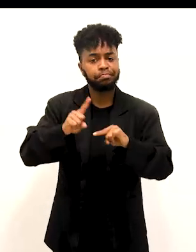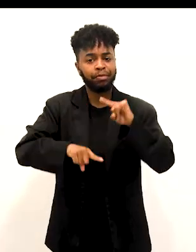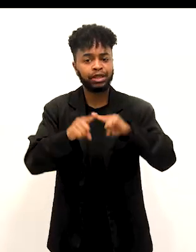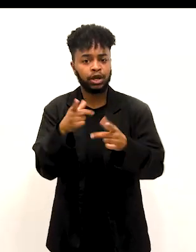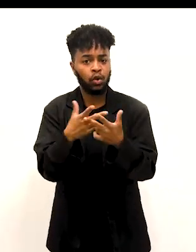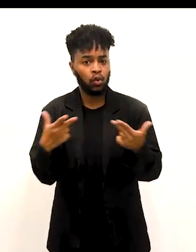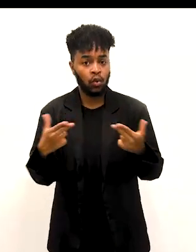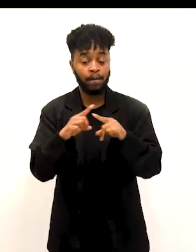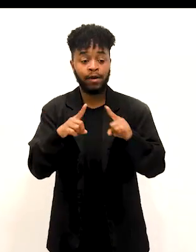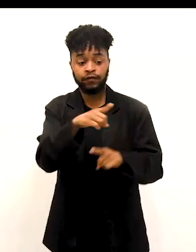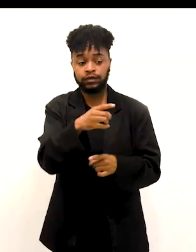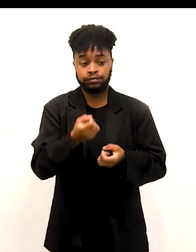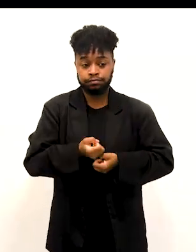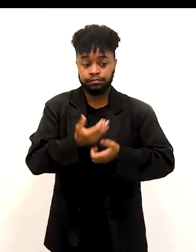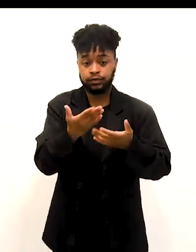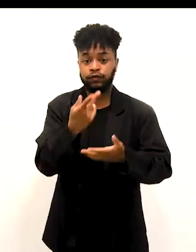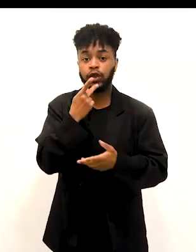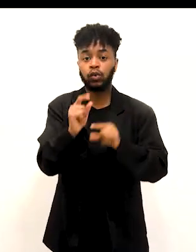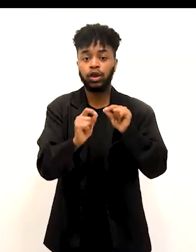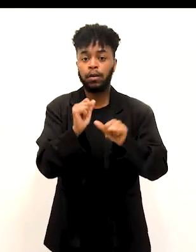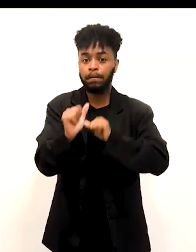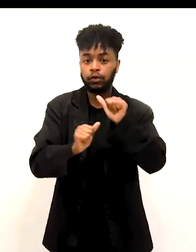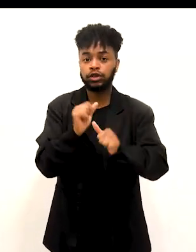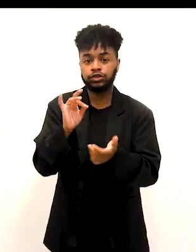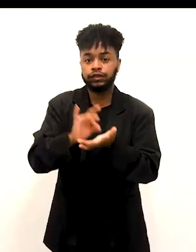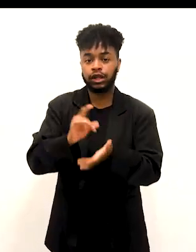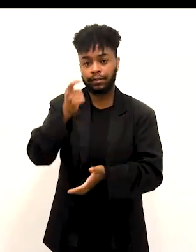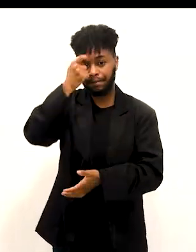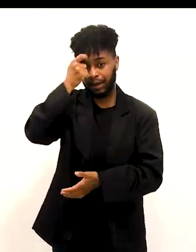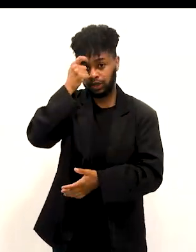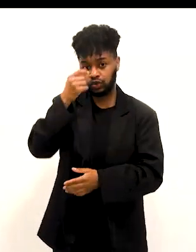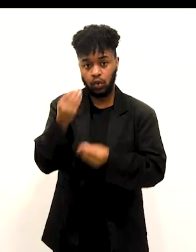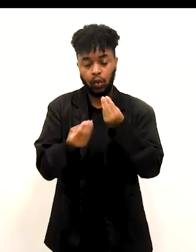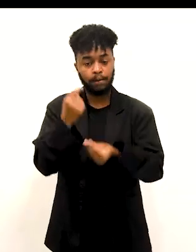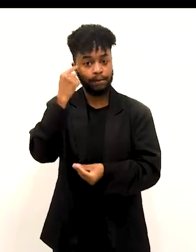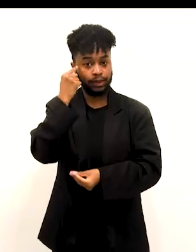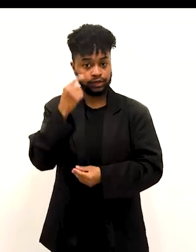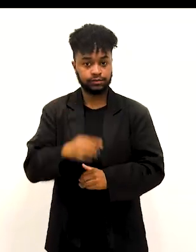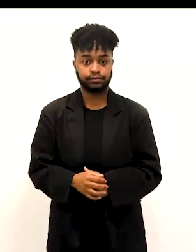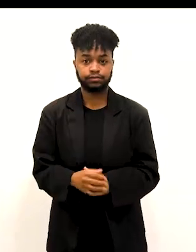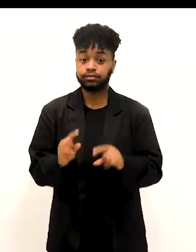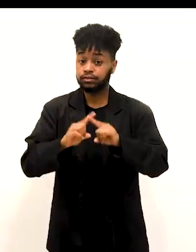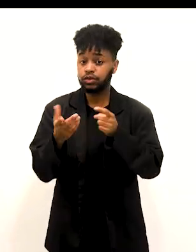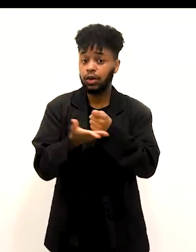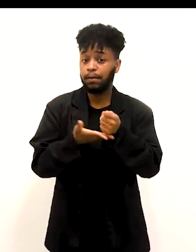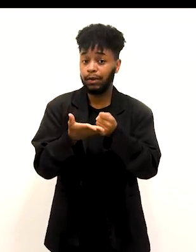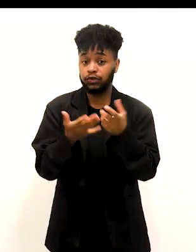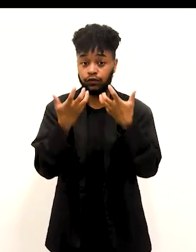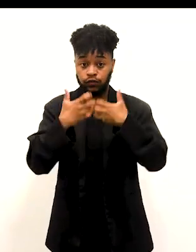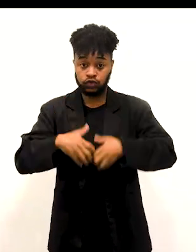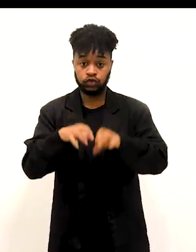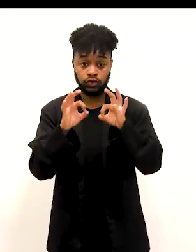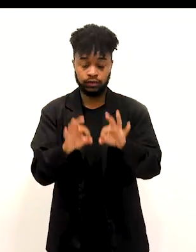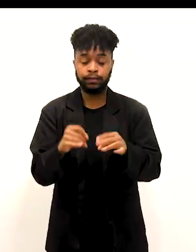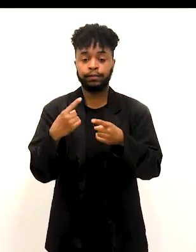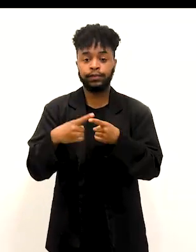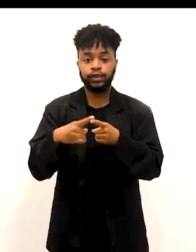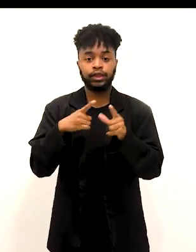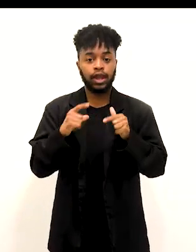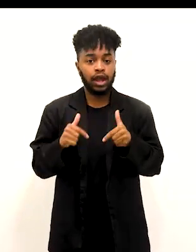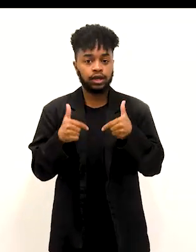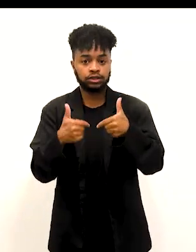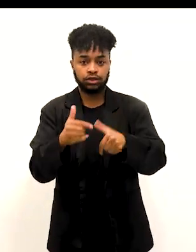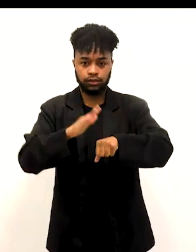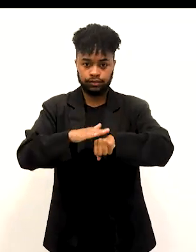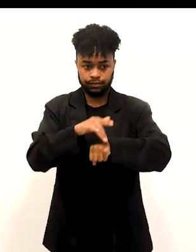isso, o seu depoimento mostra que foi uma mudança de fato de mentalidade e que o básico funciona, né? Porque são